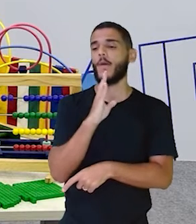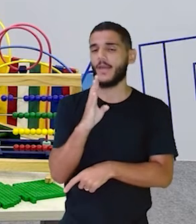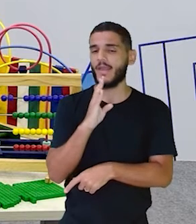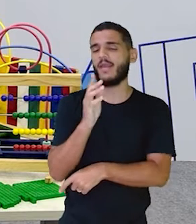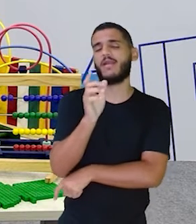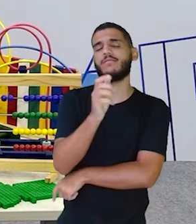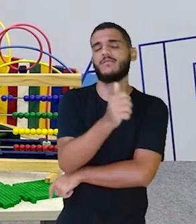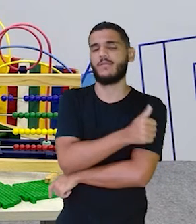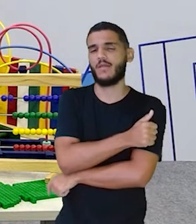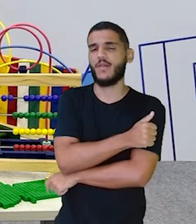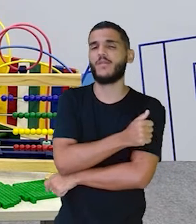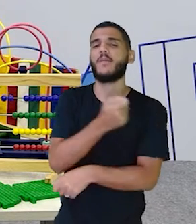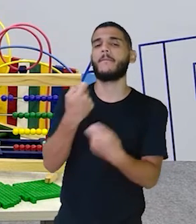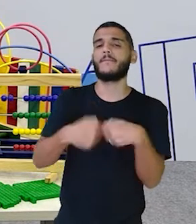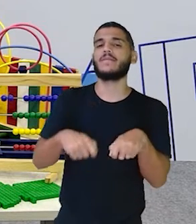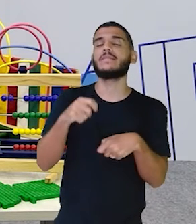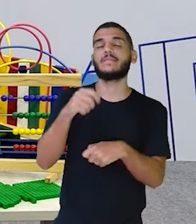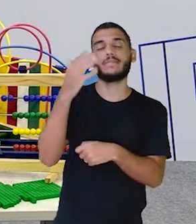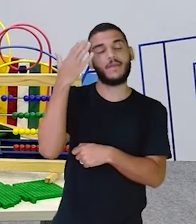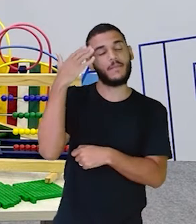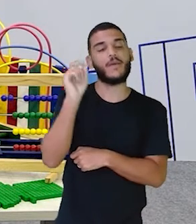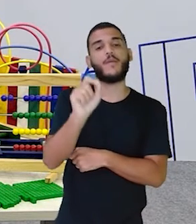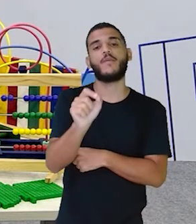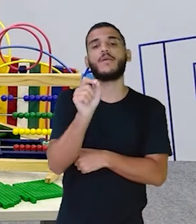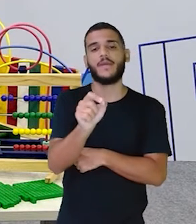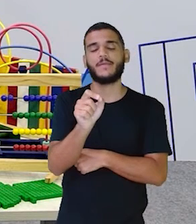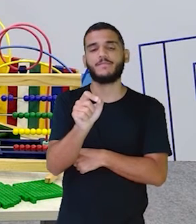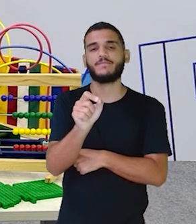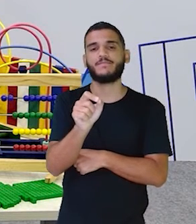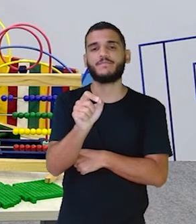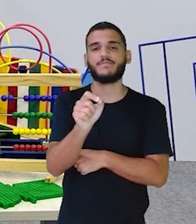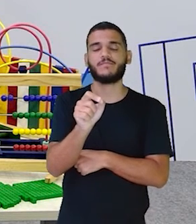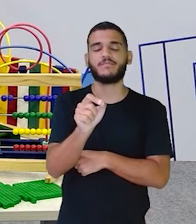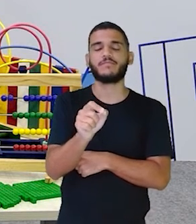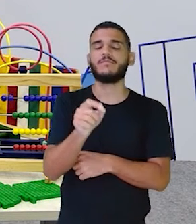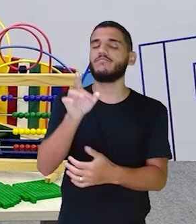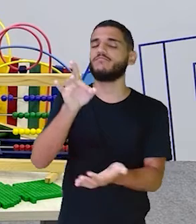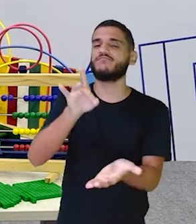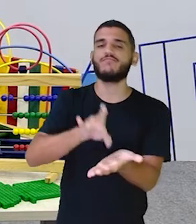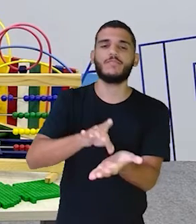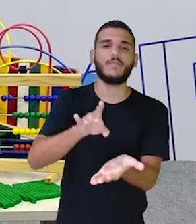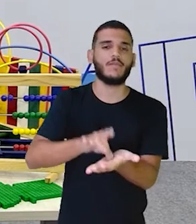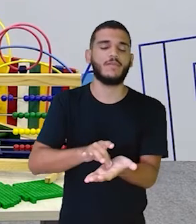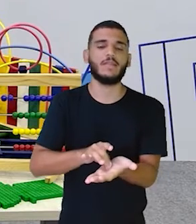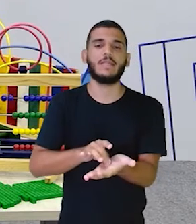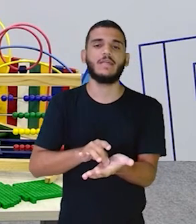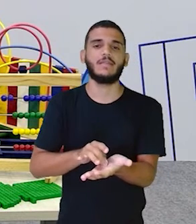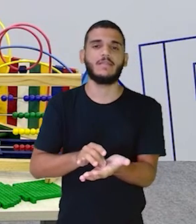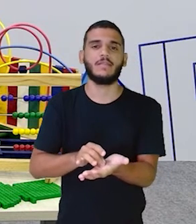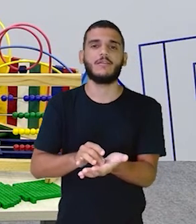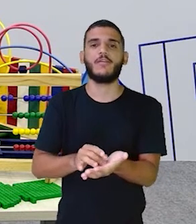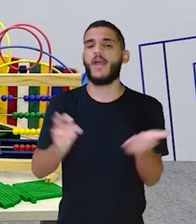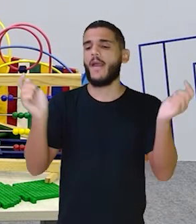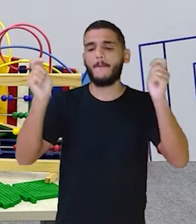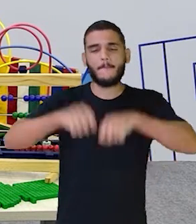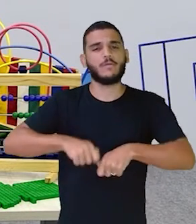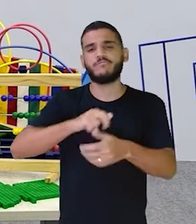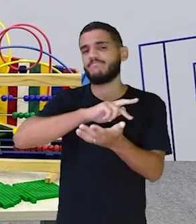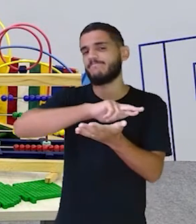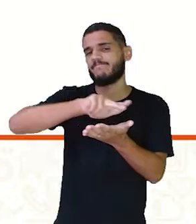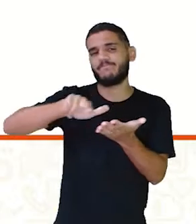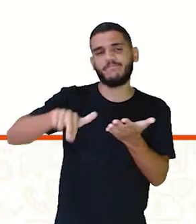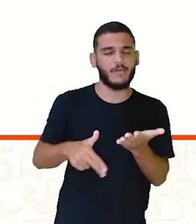estudante precisa entender o que é de verdade as suas